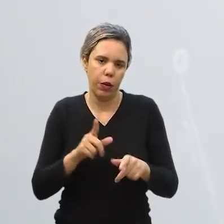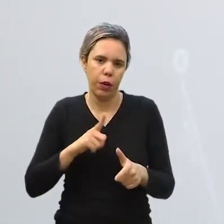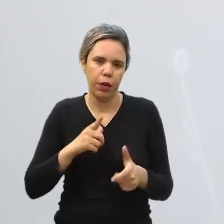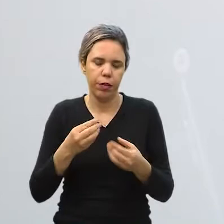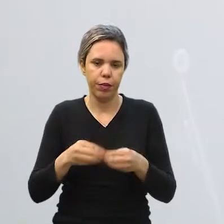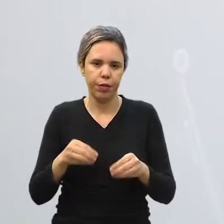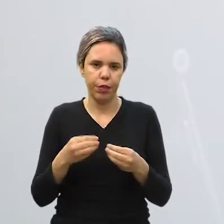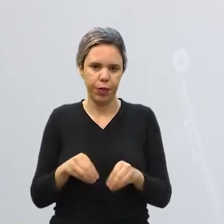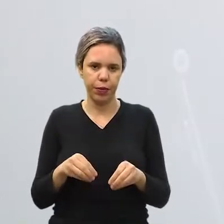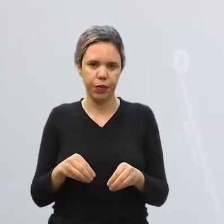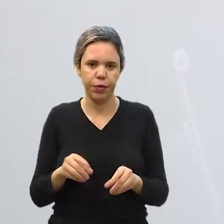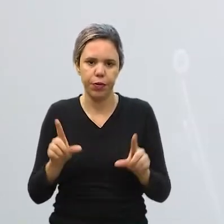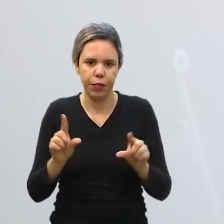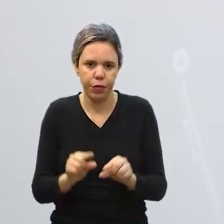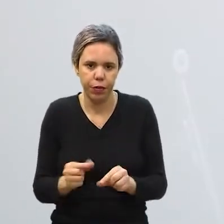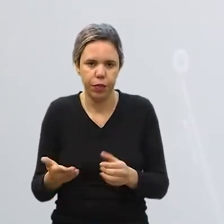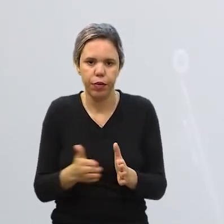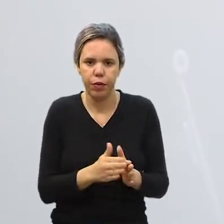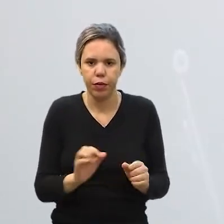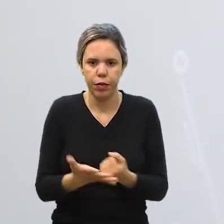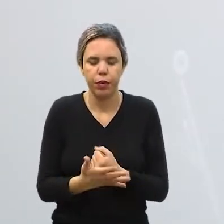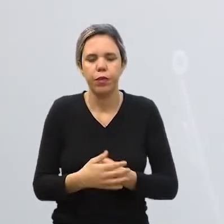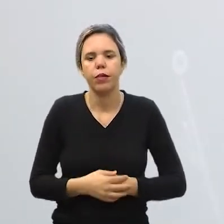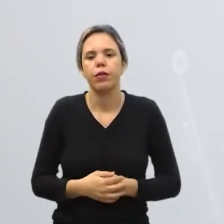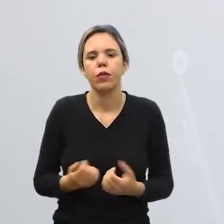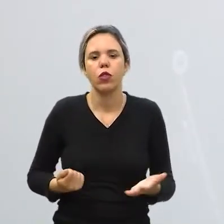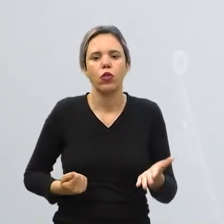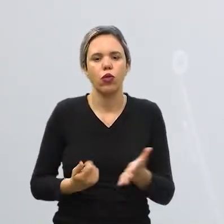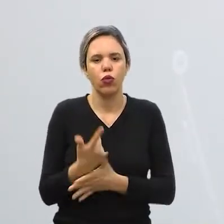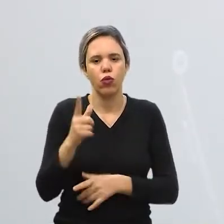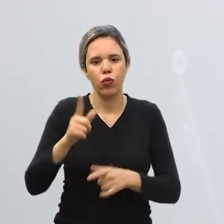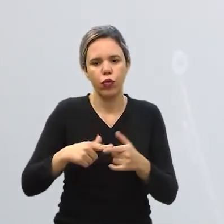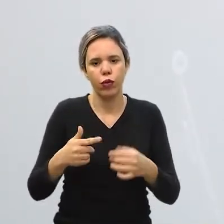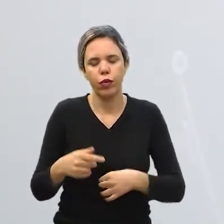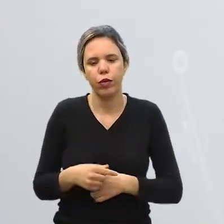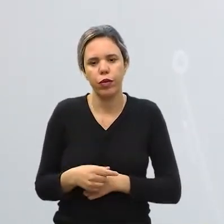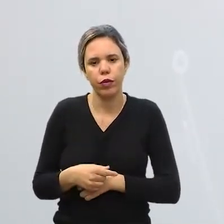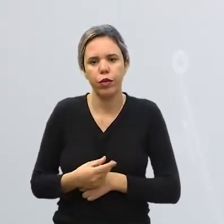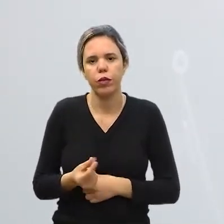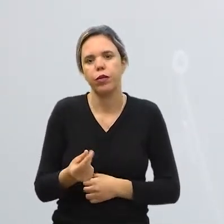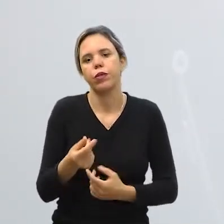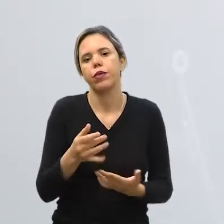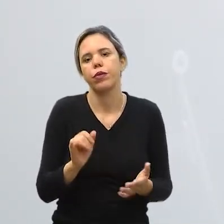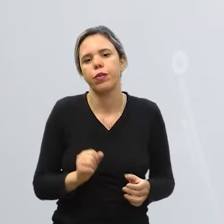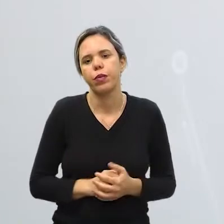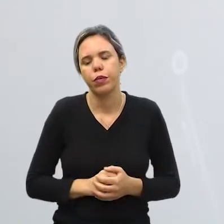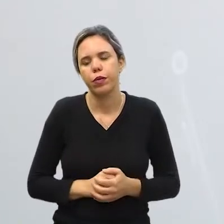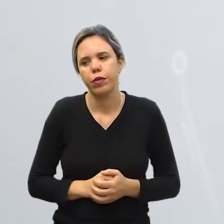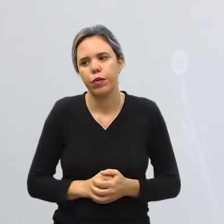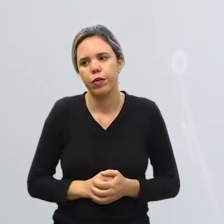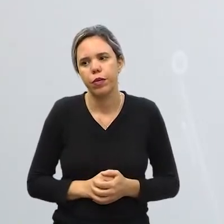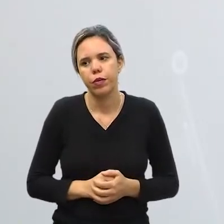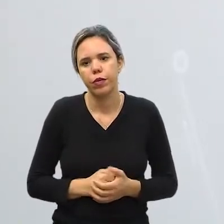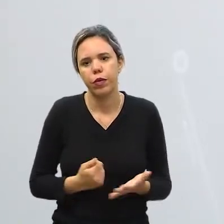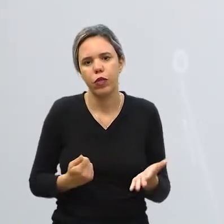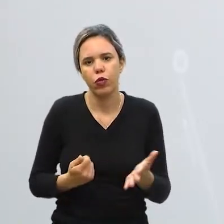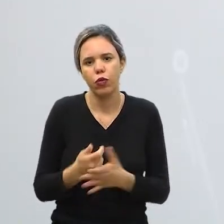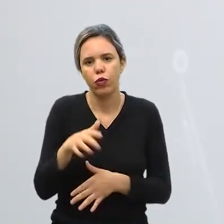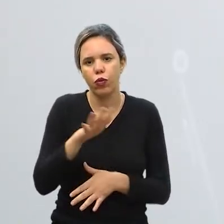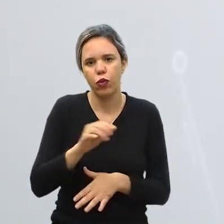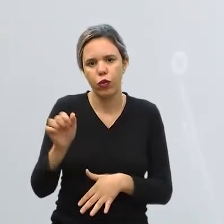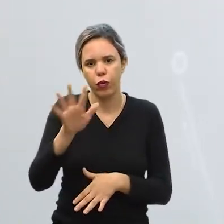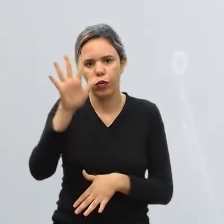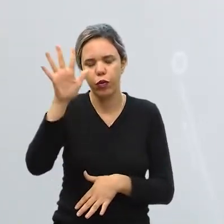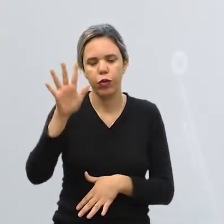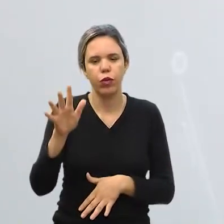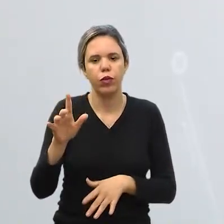uma renda um pouco menor durante a pandemia e comprar aqueles bens duráveis, que são aquelas compras geralmente mais